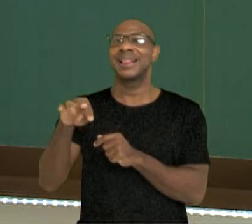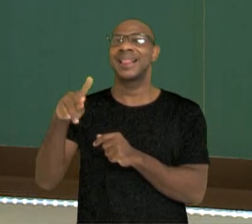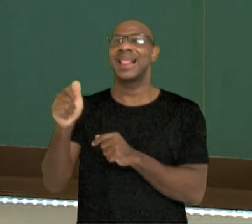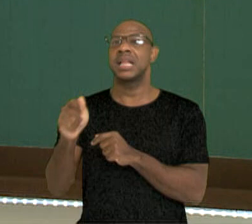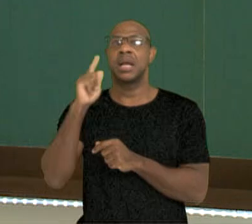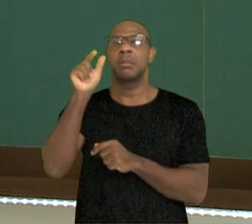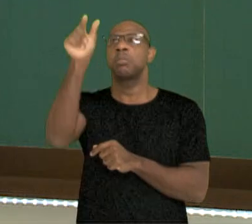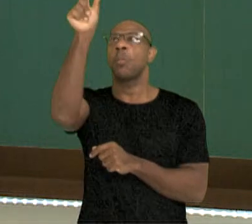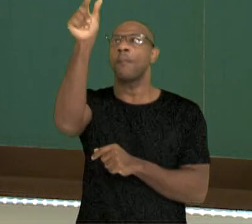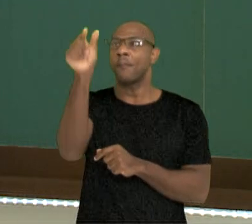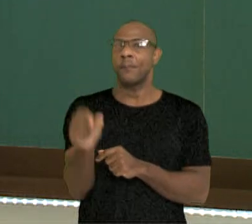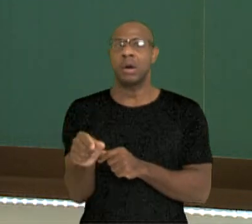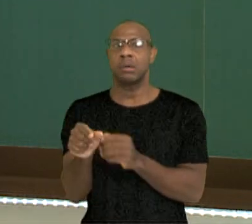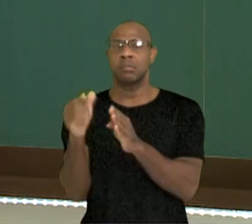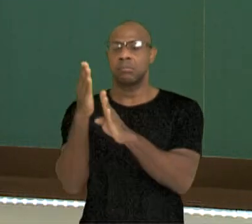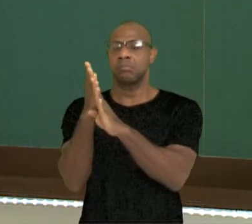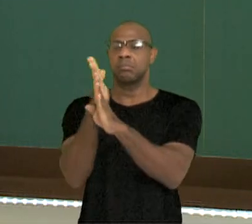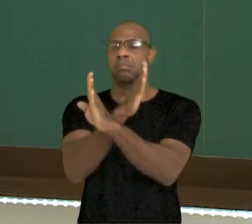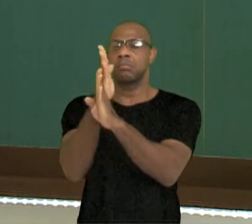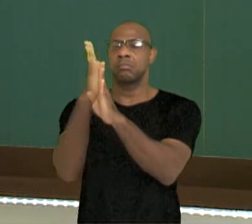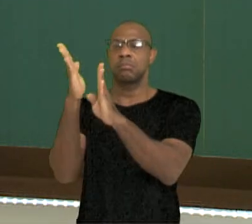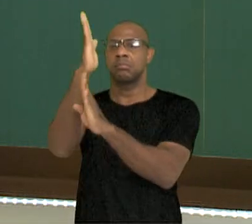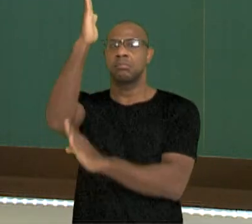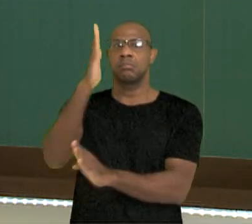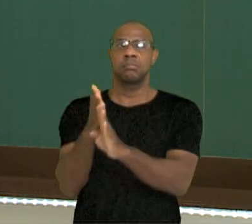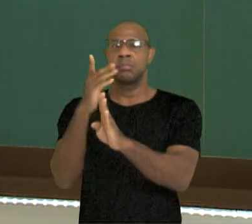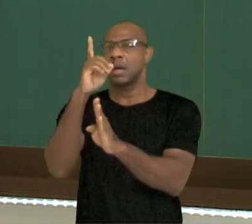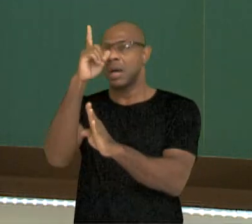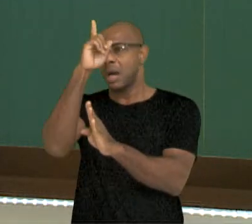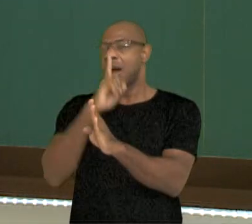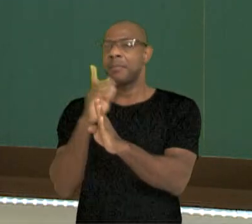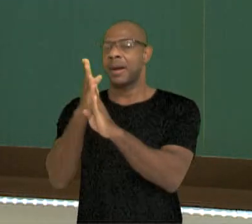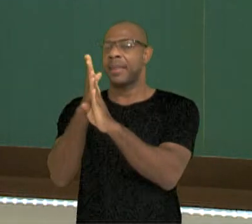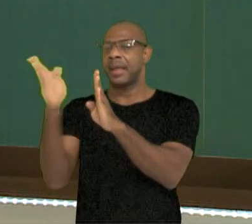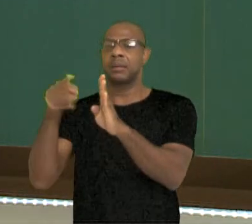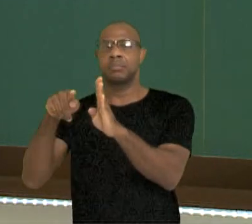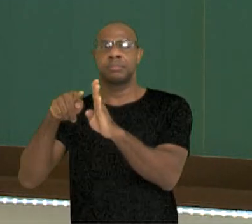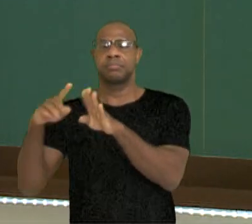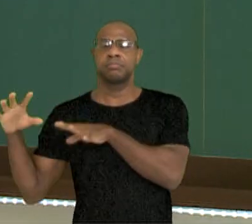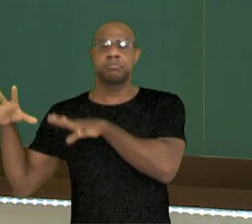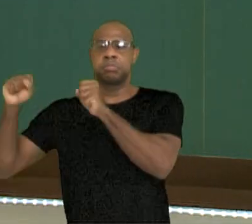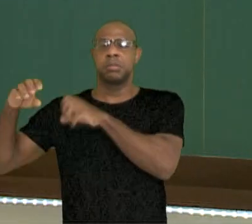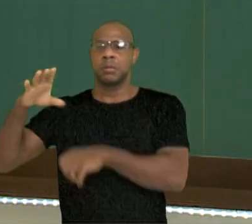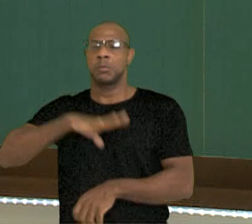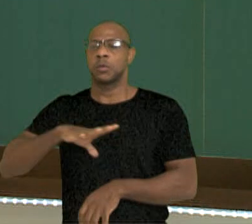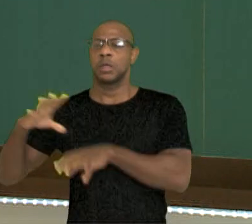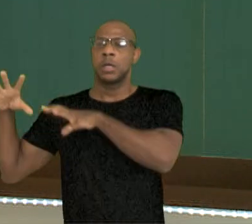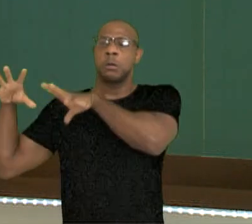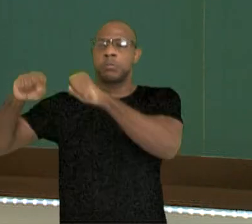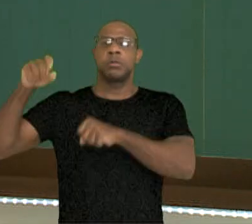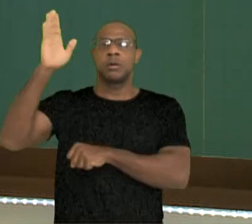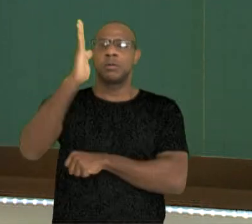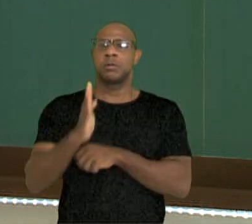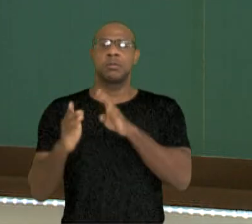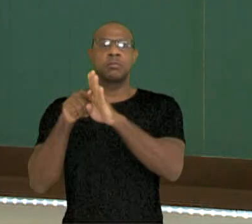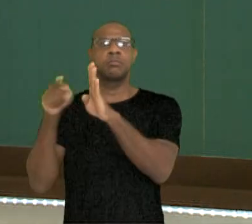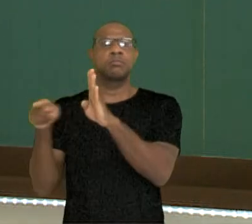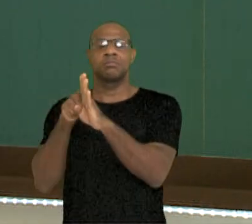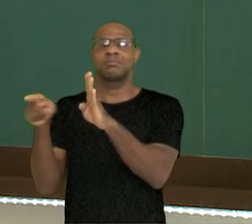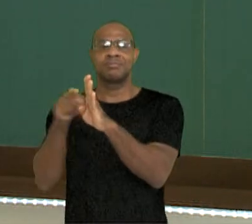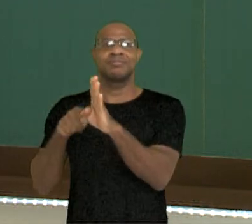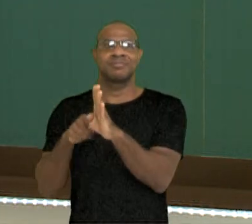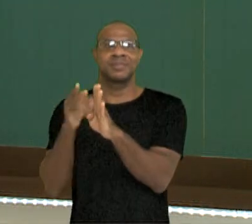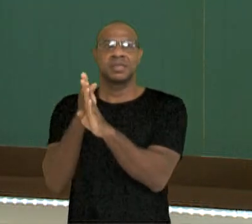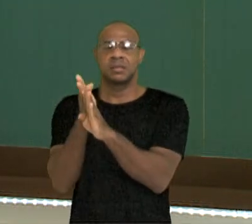recursos. Então, seria só esta parte que está em amarelo. Eu trouxe a imagem inteira ali para a gente ver. O restante